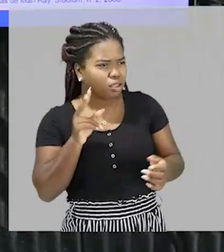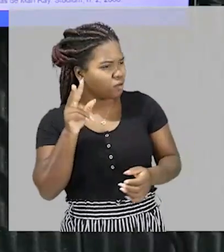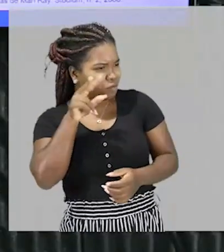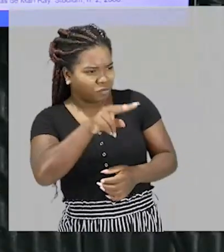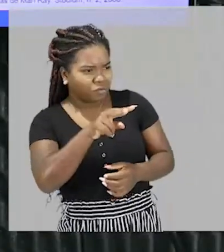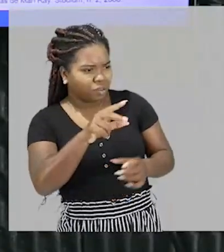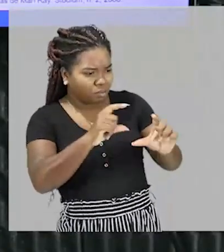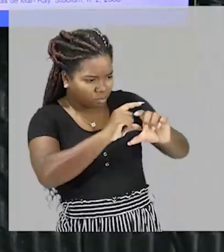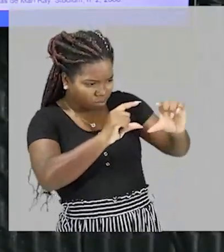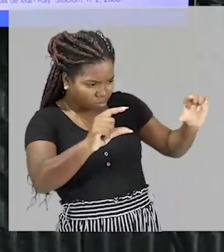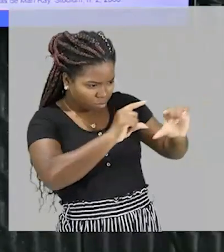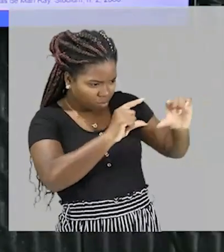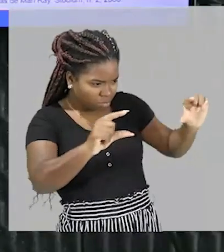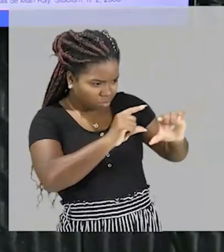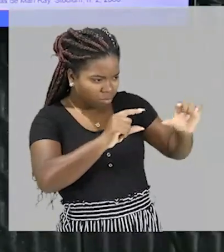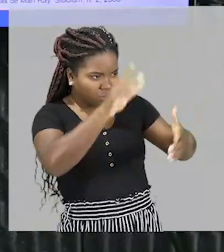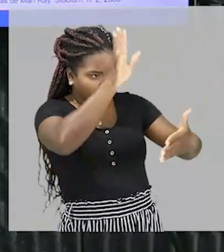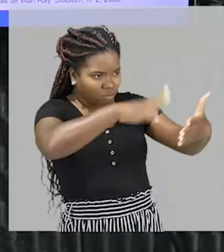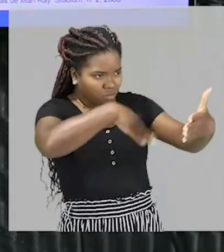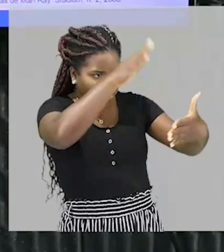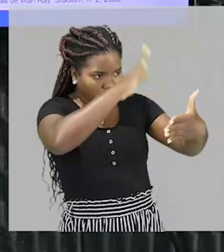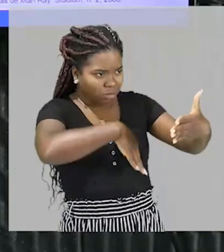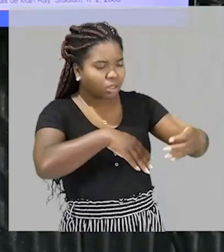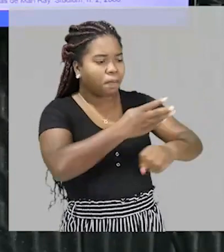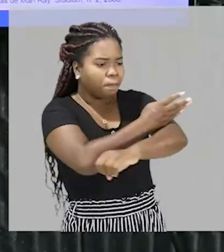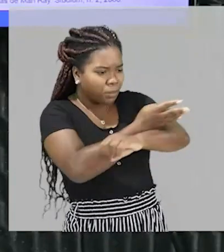julgar o que era. Era um quadro, do tamanho do quadro